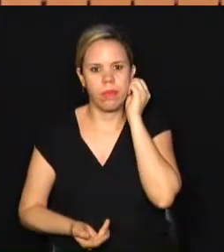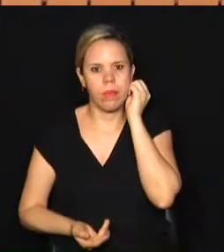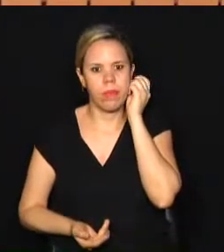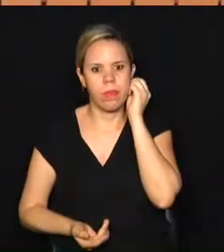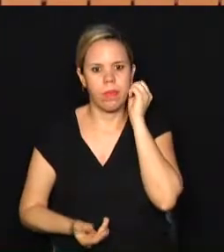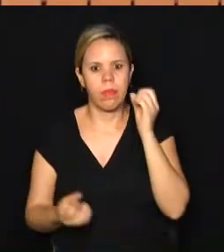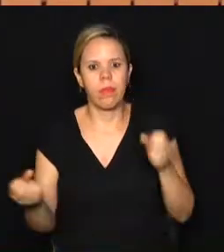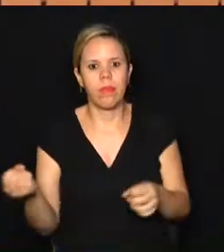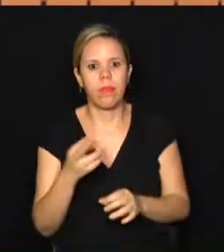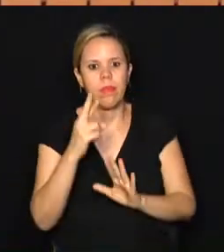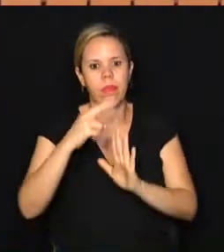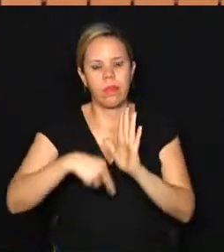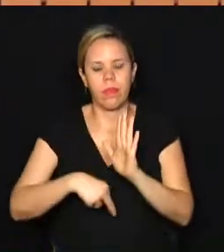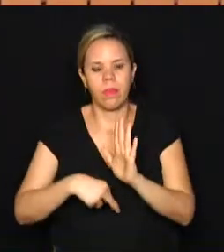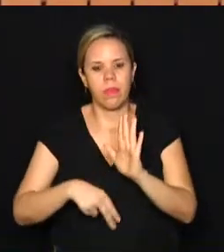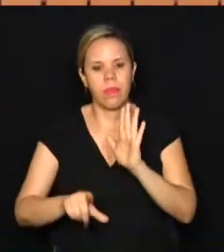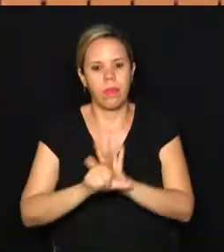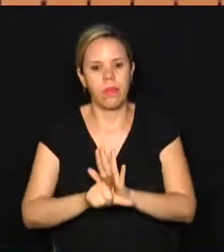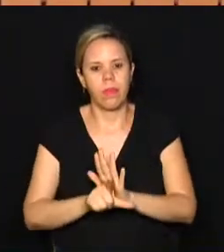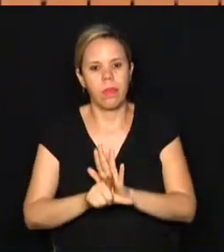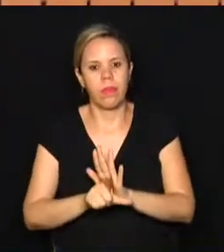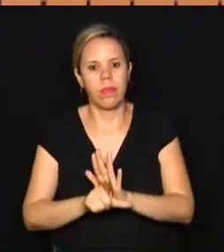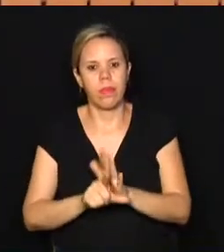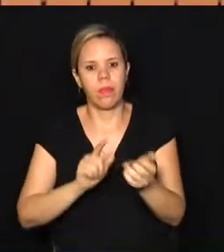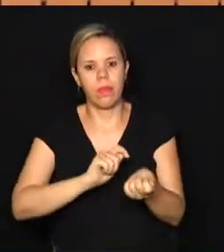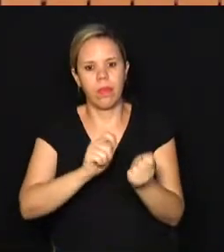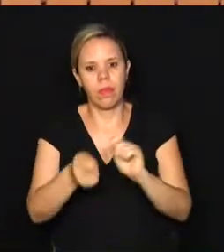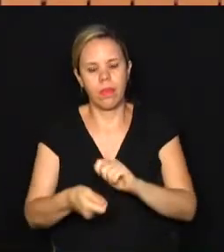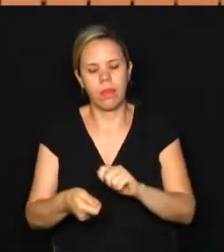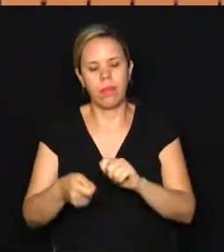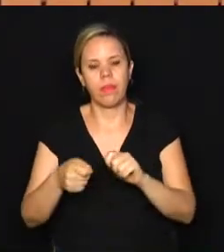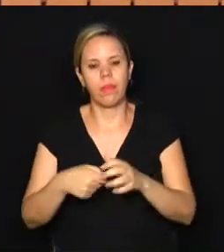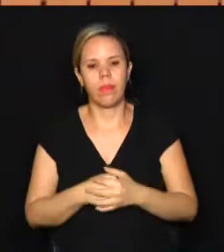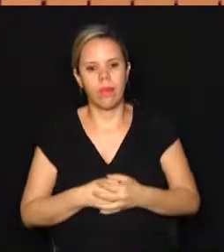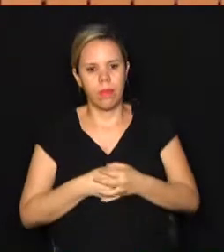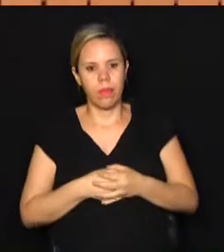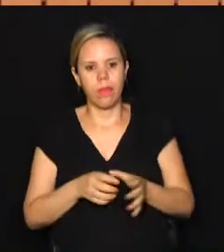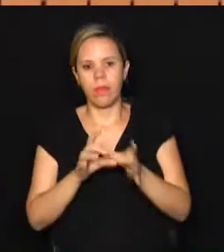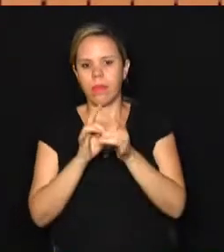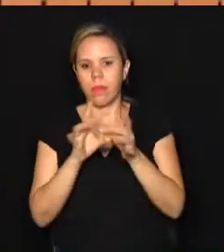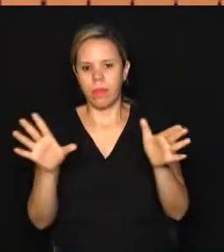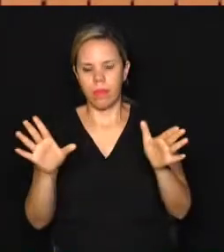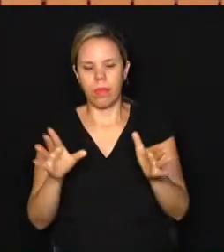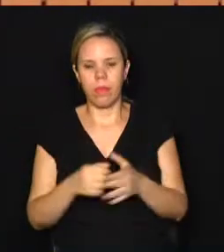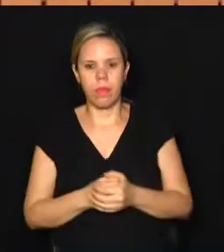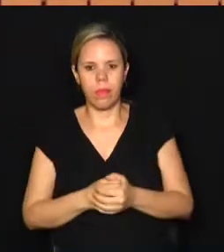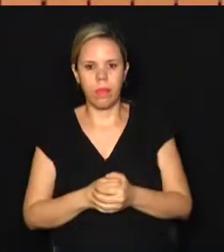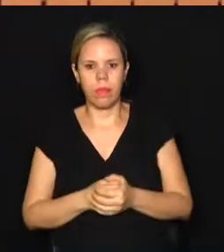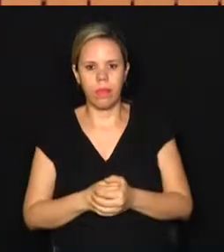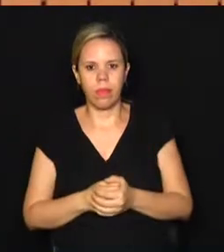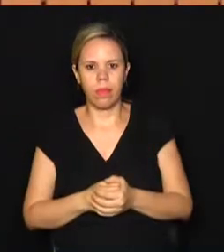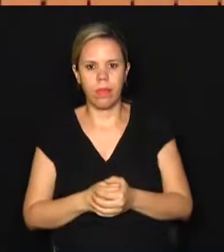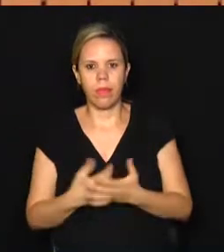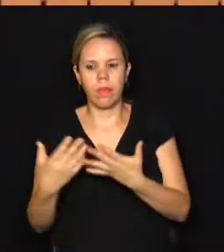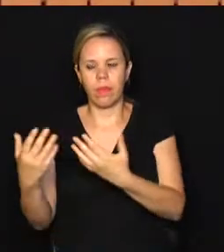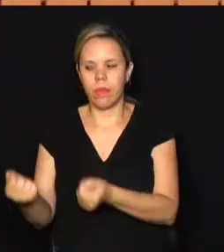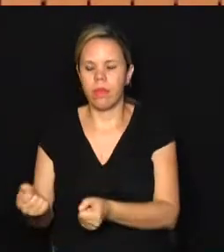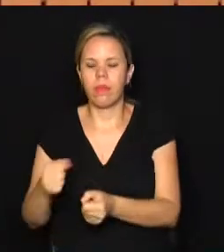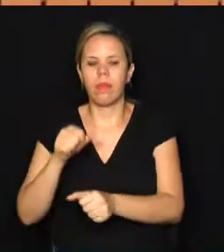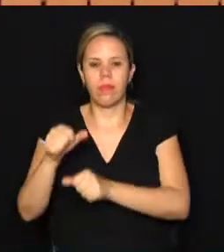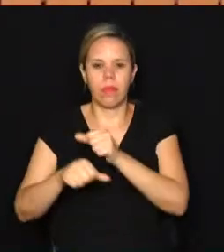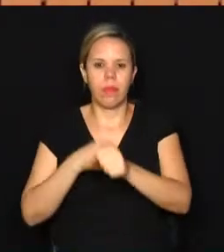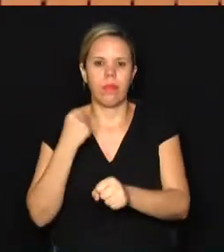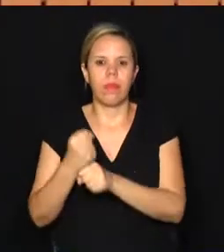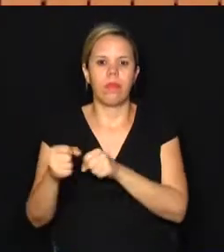nova redação, a lei, com essa adequação, a lei fica permitida a supressão dos fragmentos de mata mediante